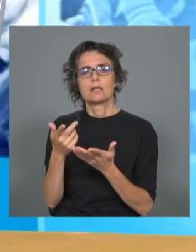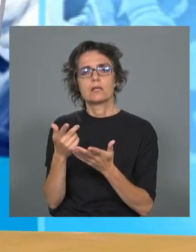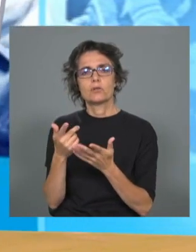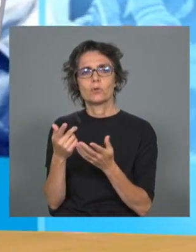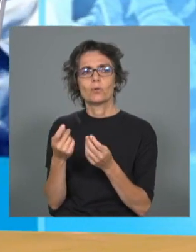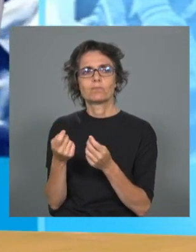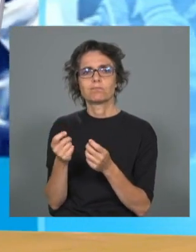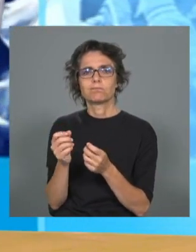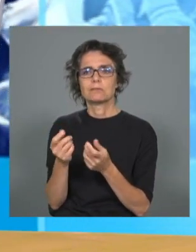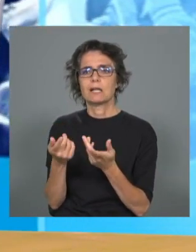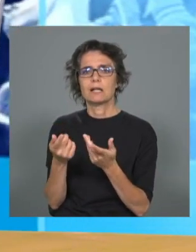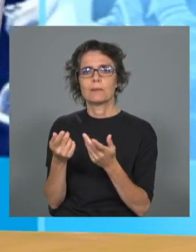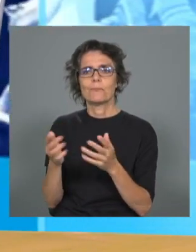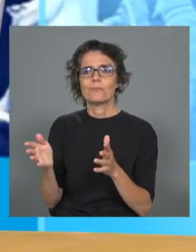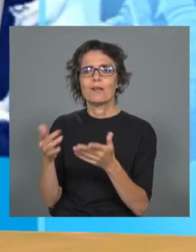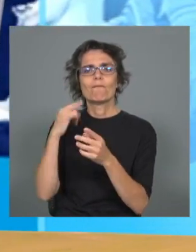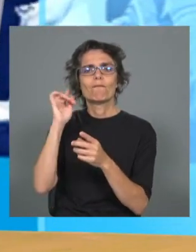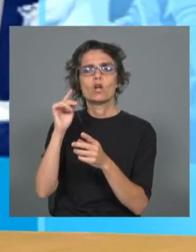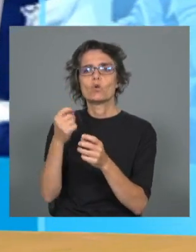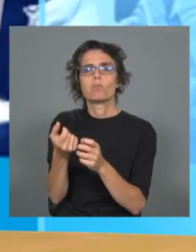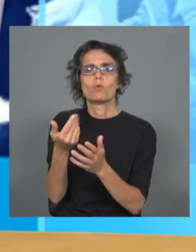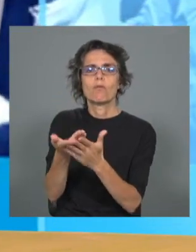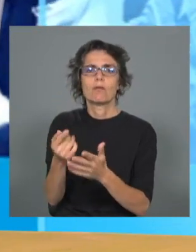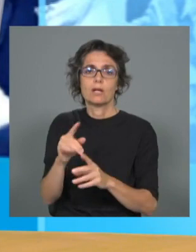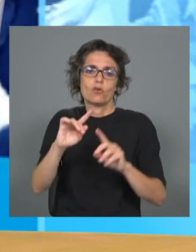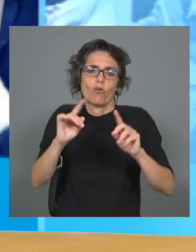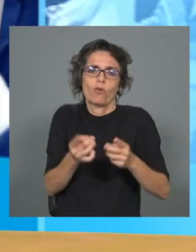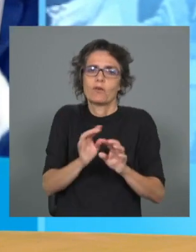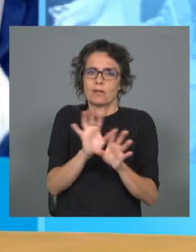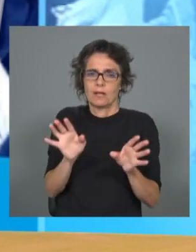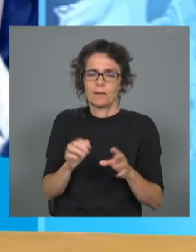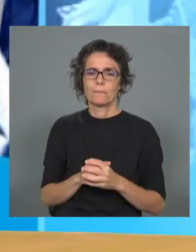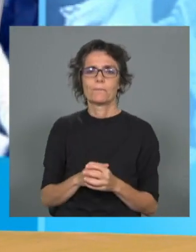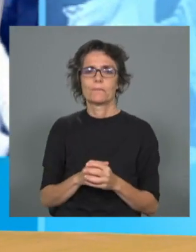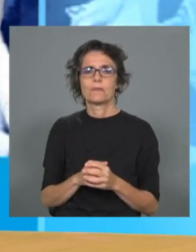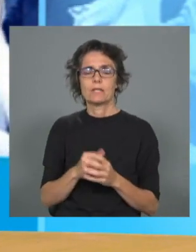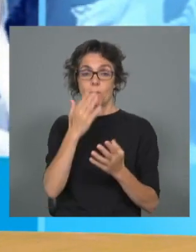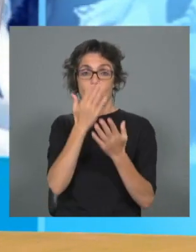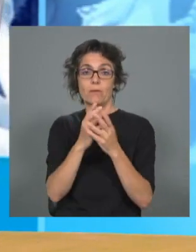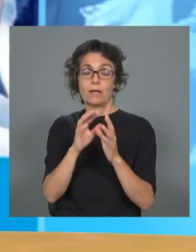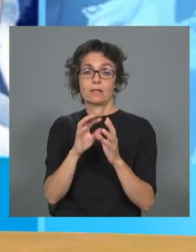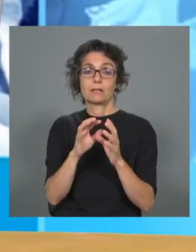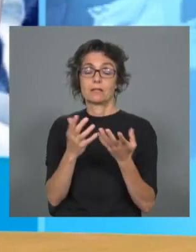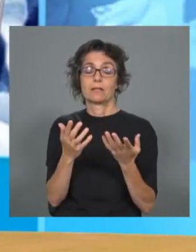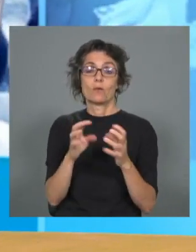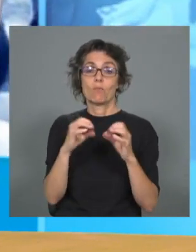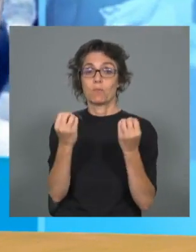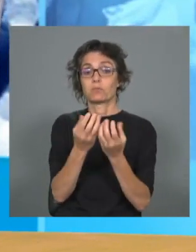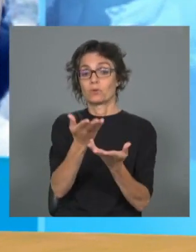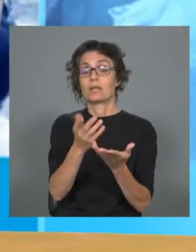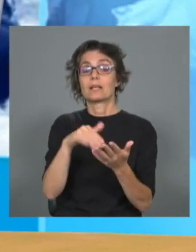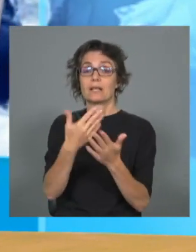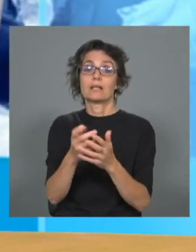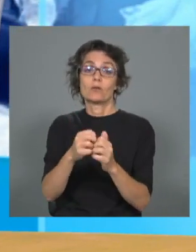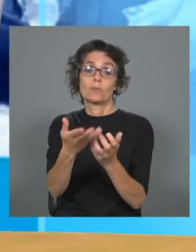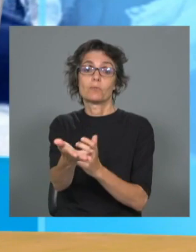no fundo é, se quisermos, de uma forma muito resumida e muito aligeirada, aqui este cenário de onde resulta depois aquilo que o